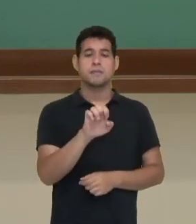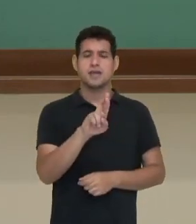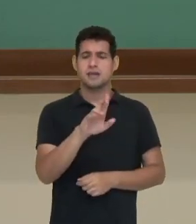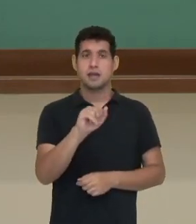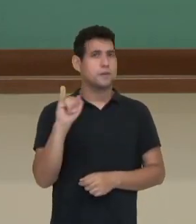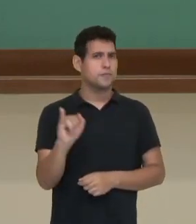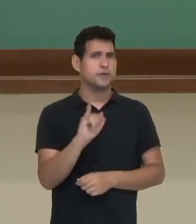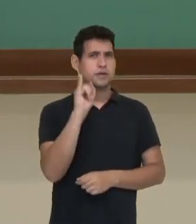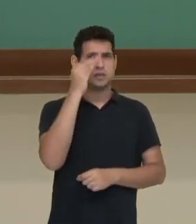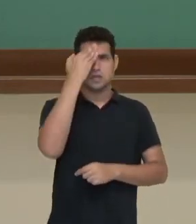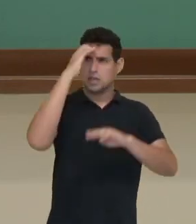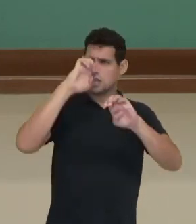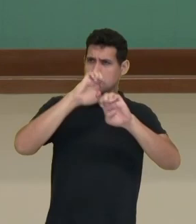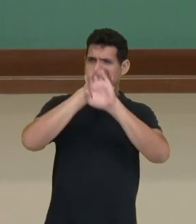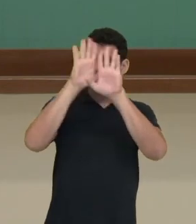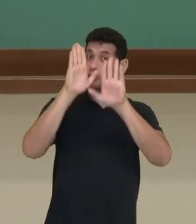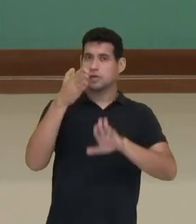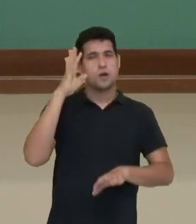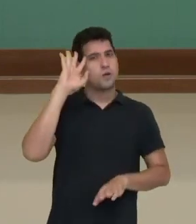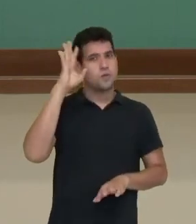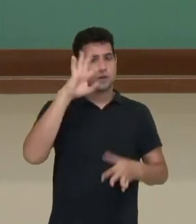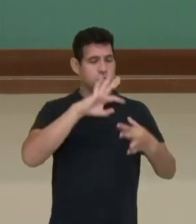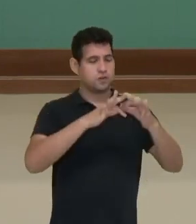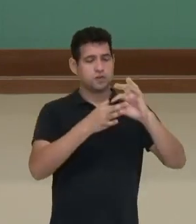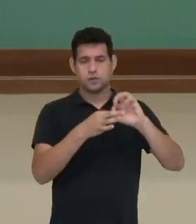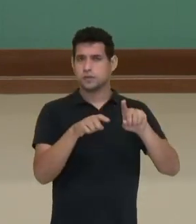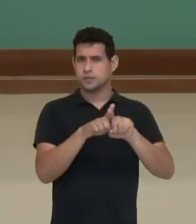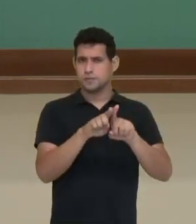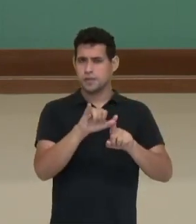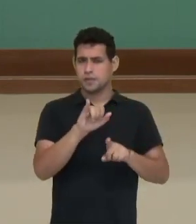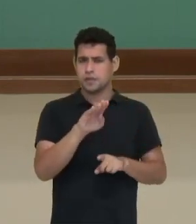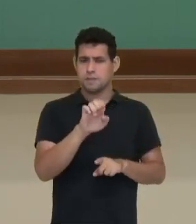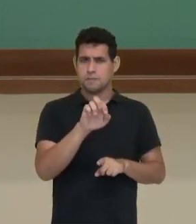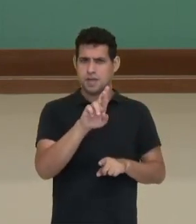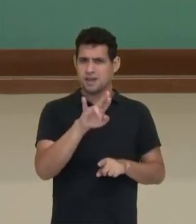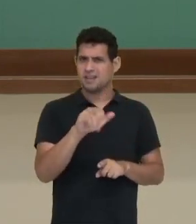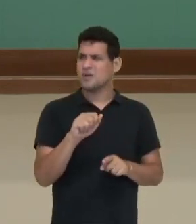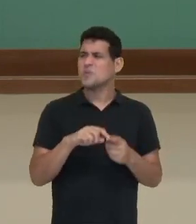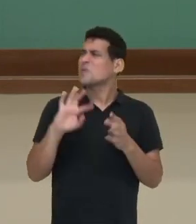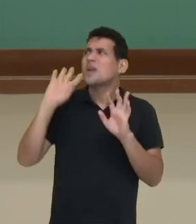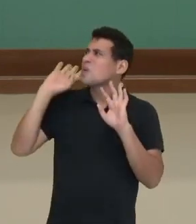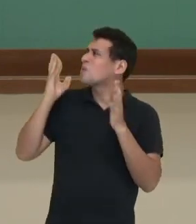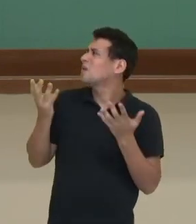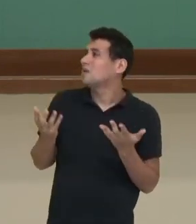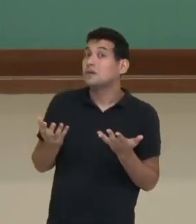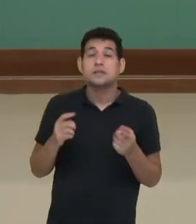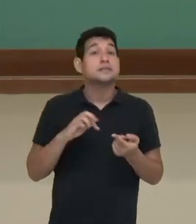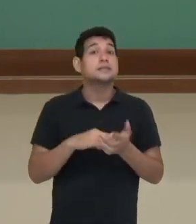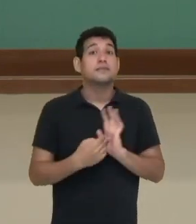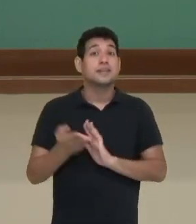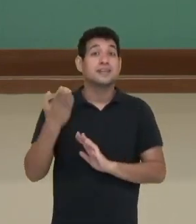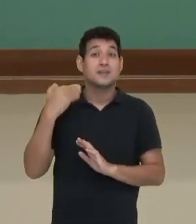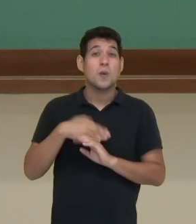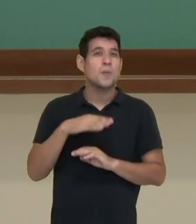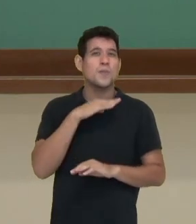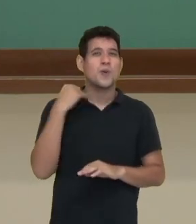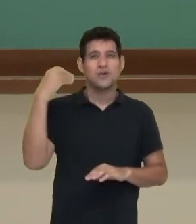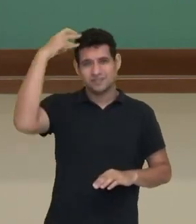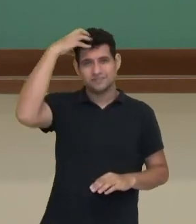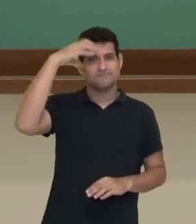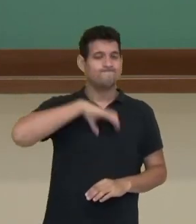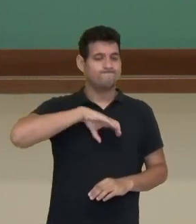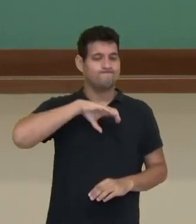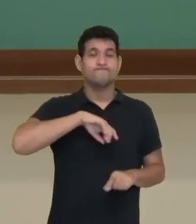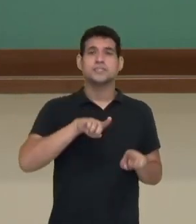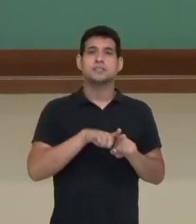para vocês, que isso aconteceu no contexto da União Ibérica. O que foi, professora? Foi o período em que morre o rei de Portugal